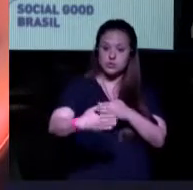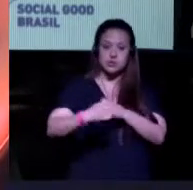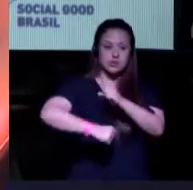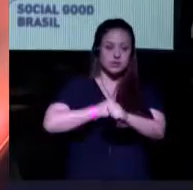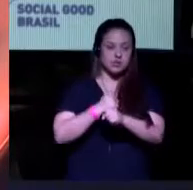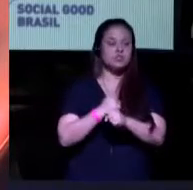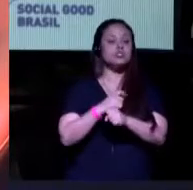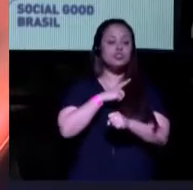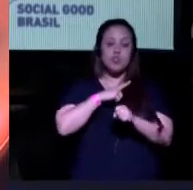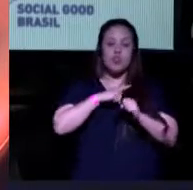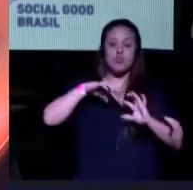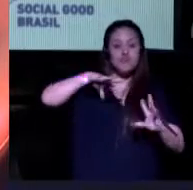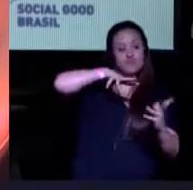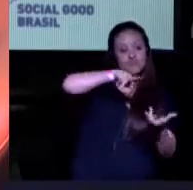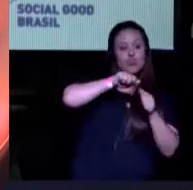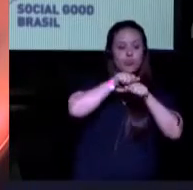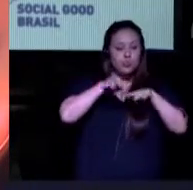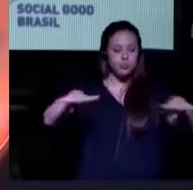com